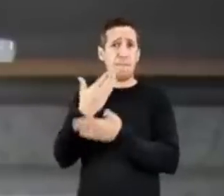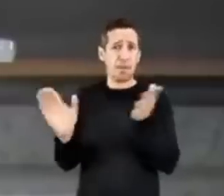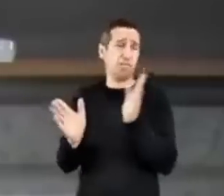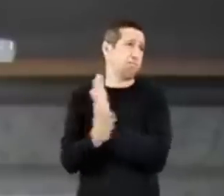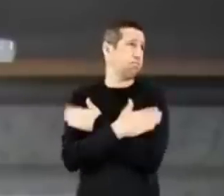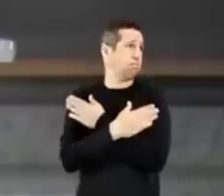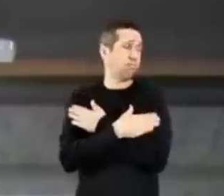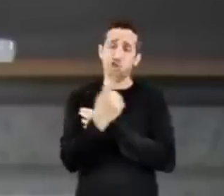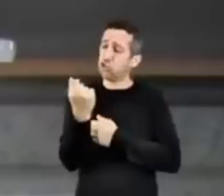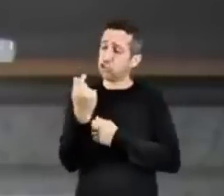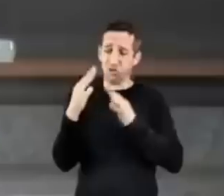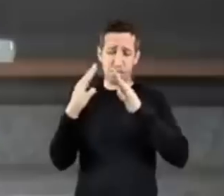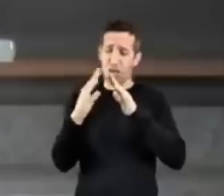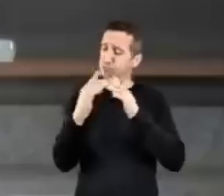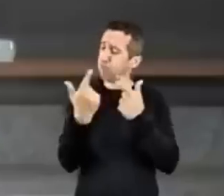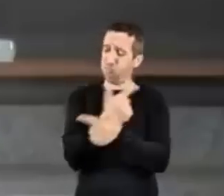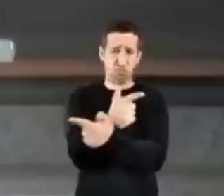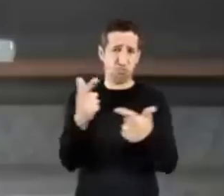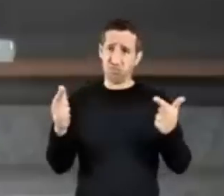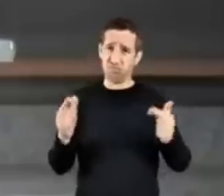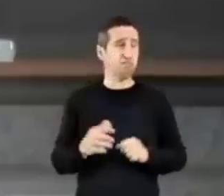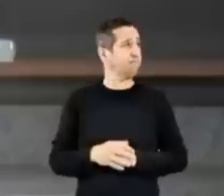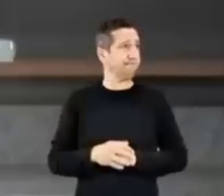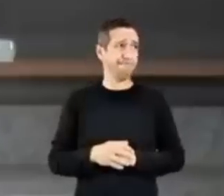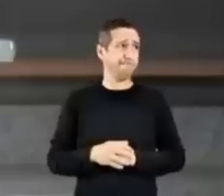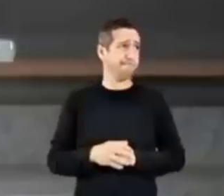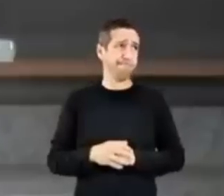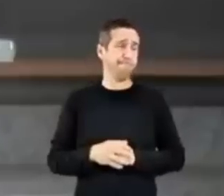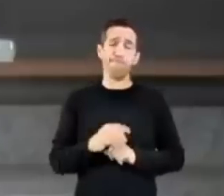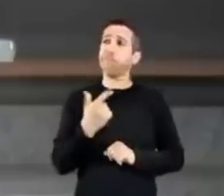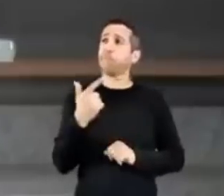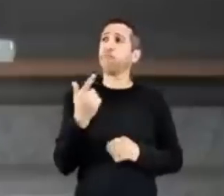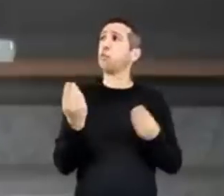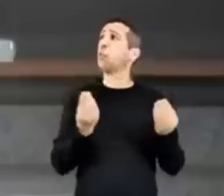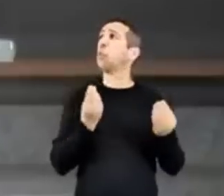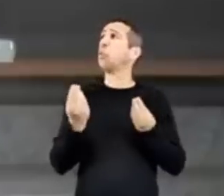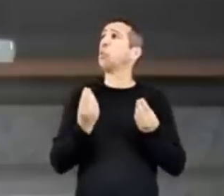dinheiro e nós não temos condição nenhuma